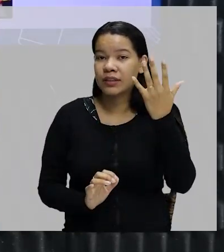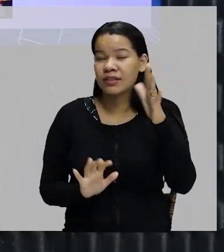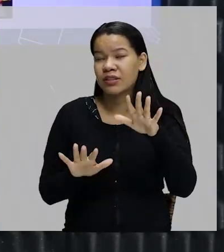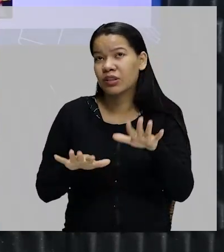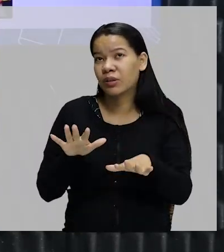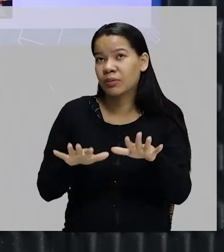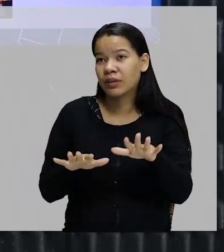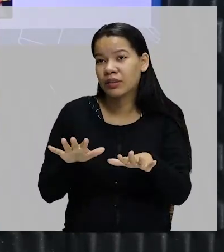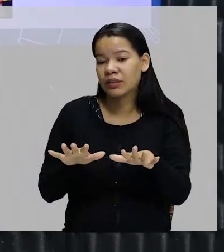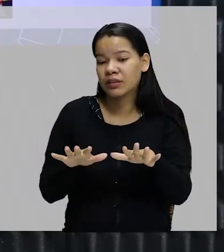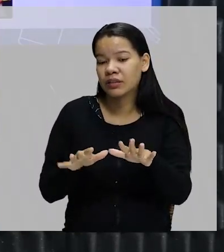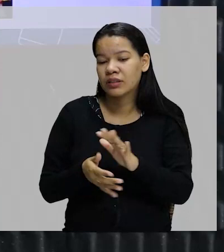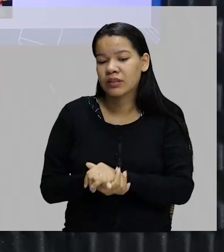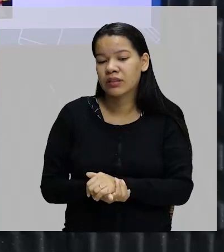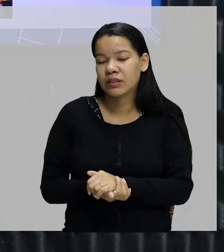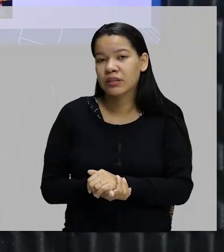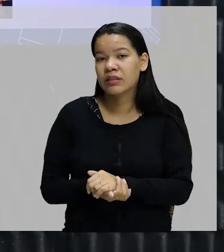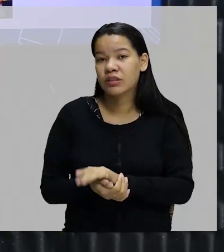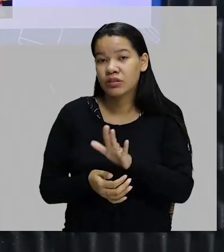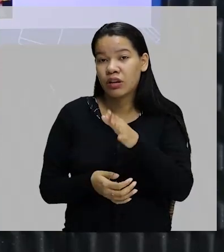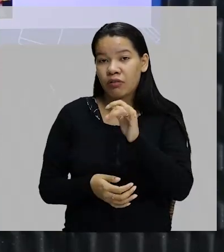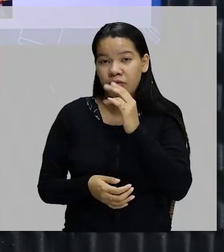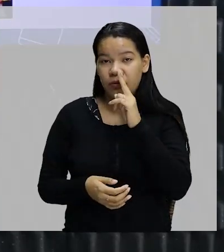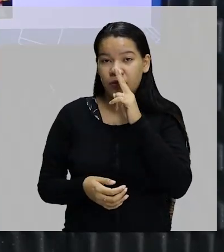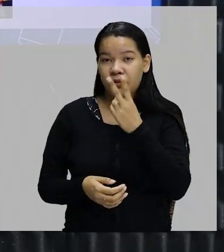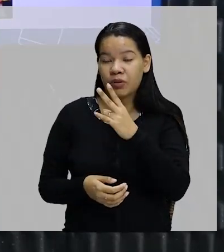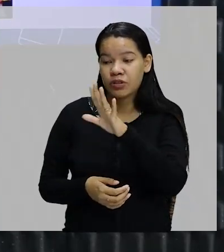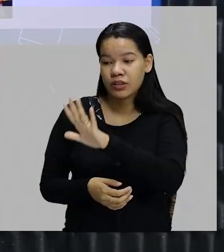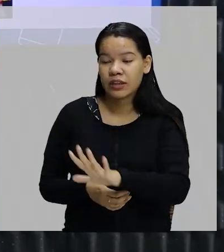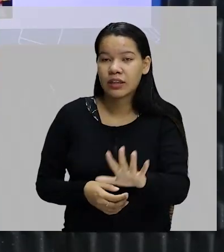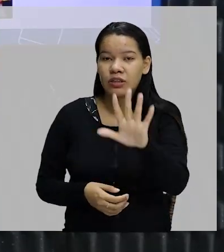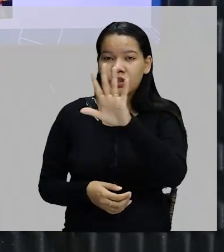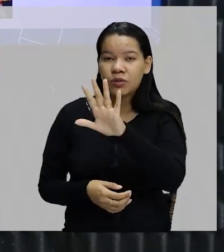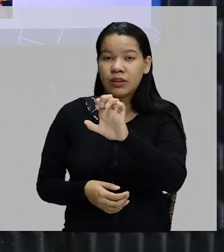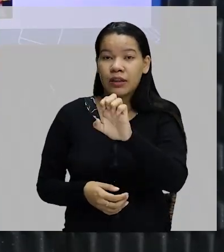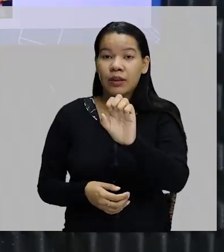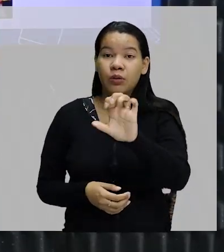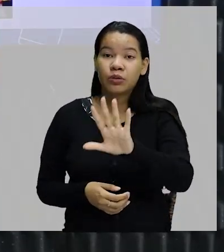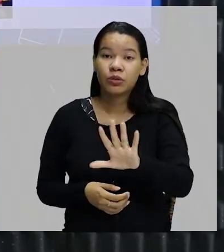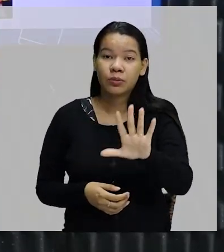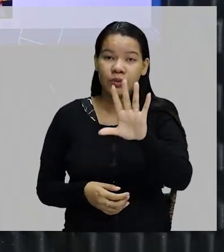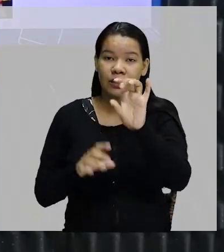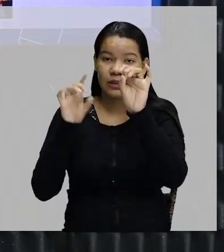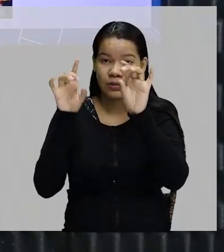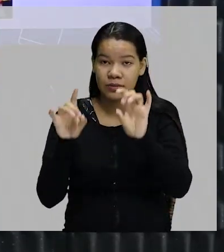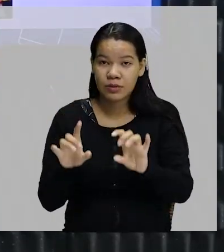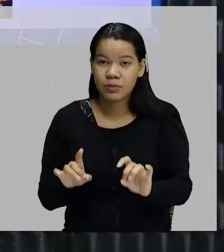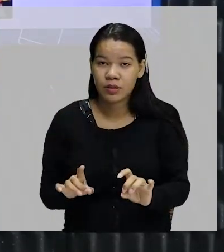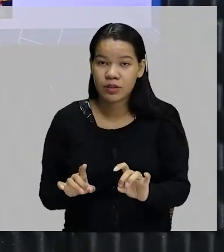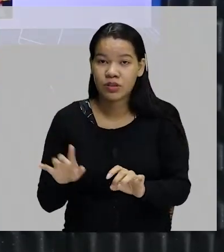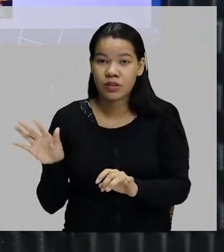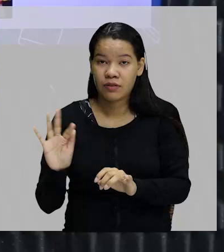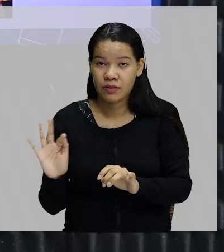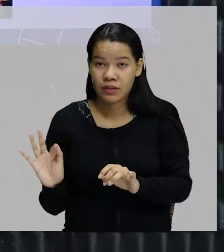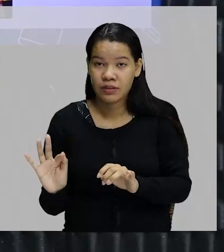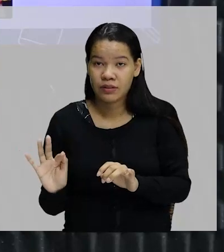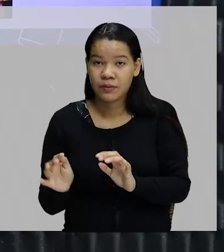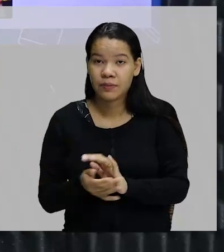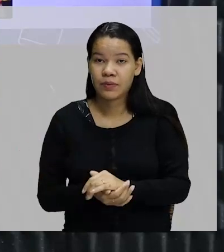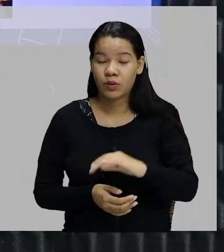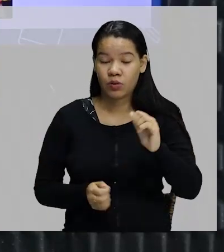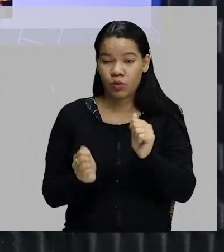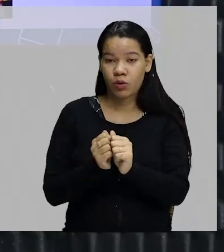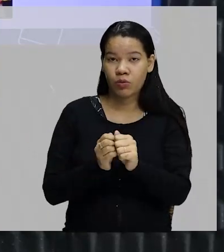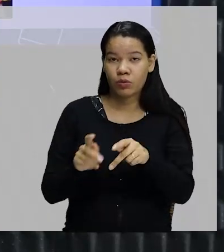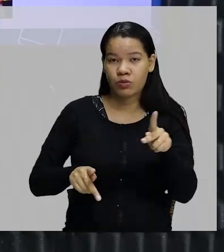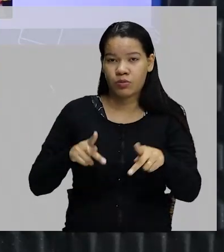geral, aconteceu de forma bem forte ali na região da Europa, especificamente na França, os portugueses.